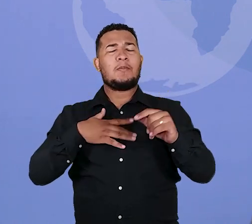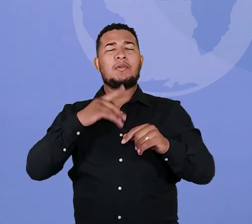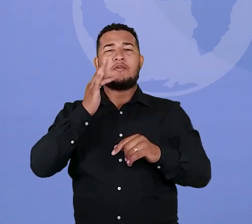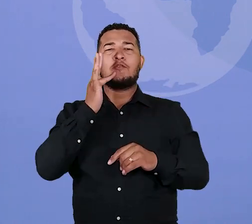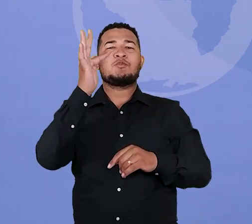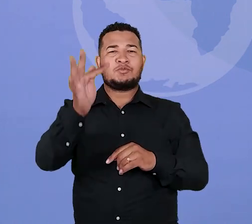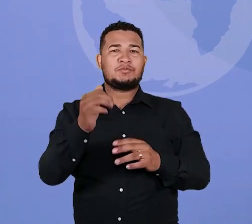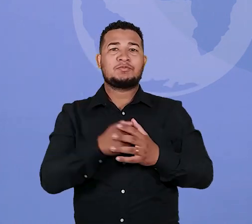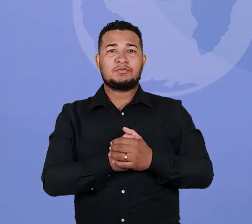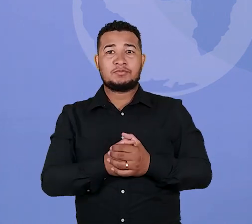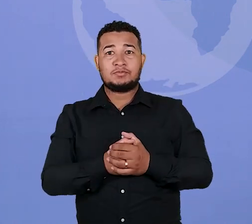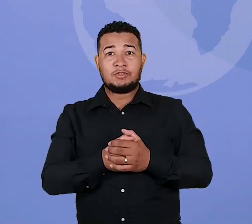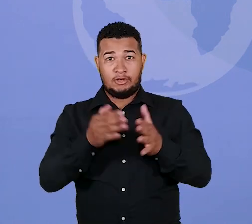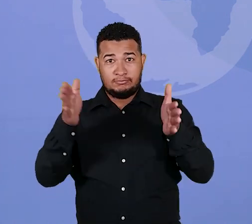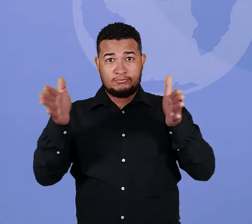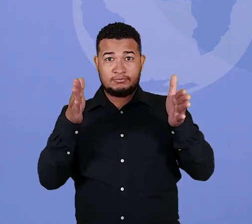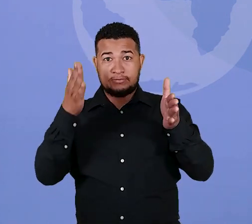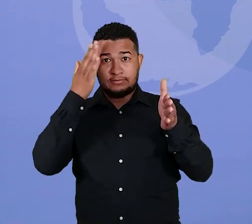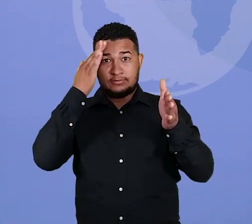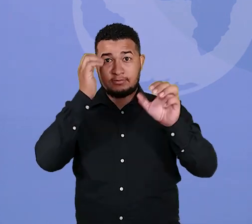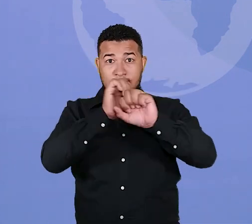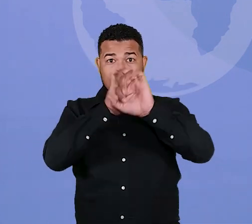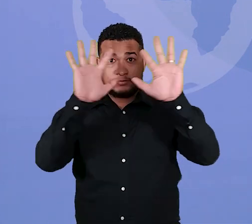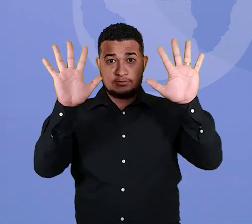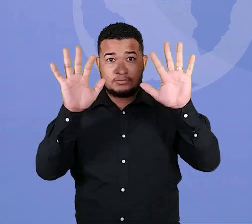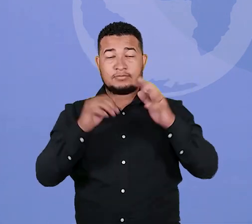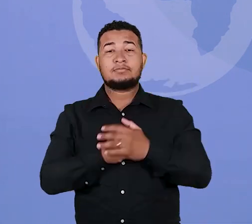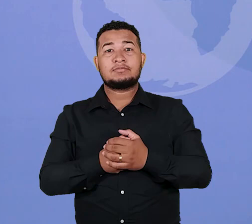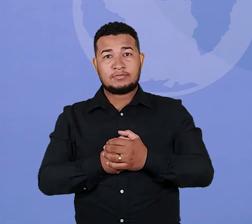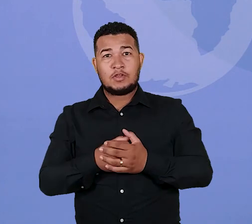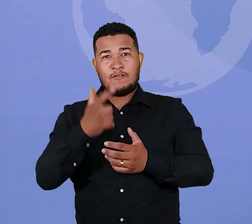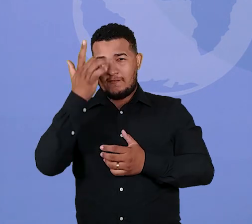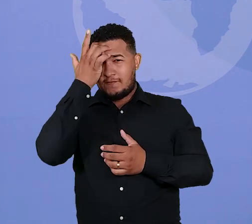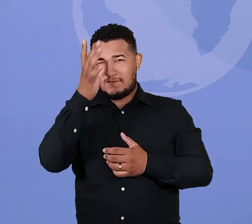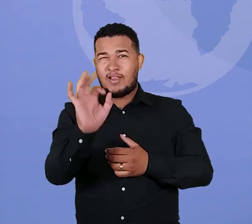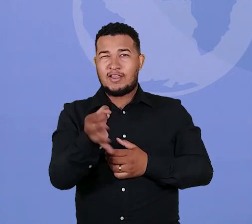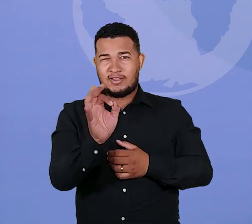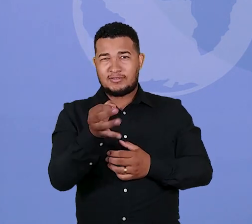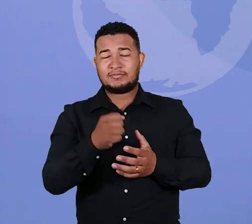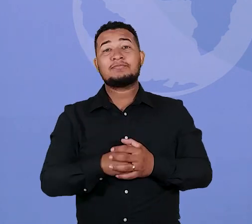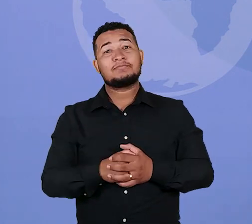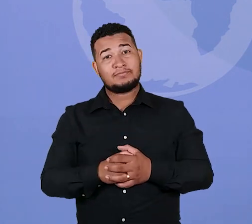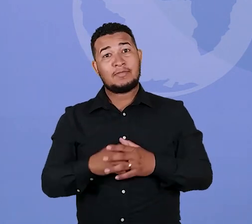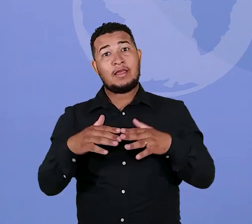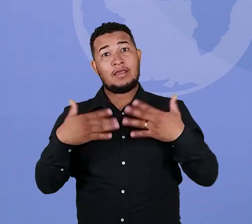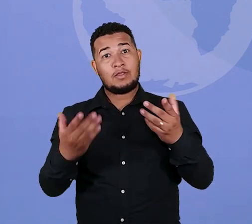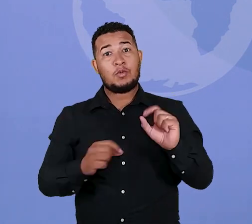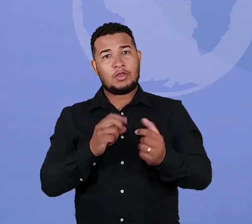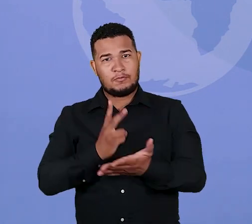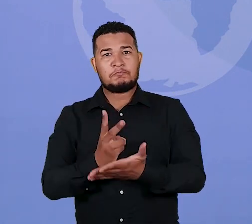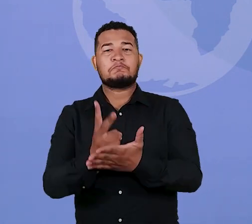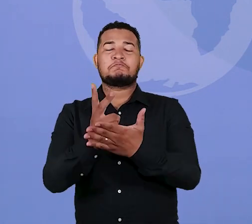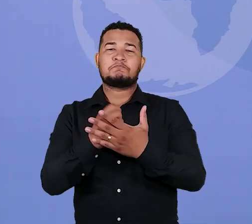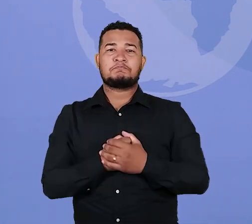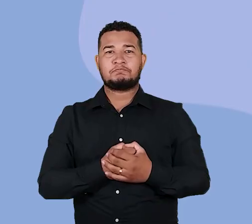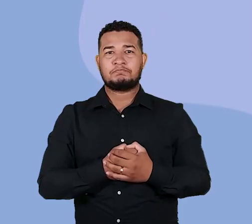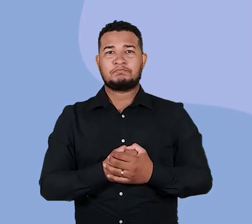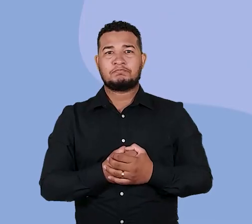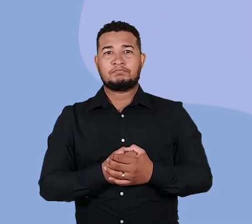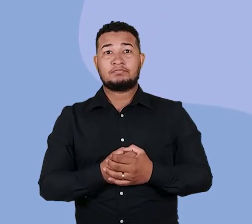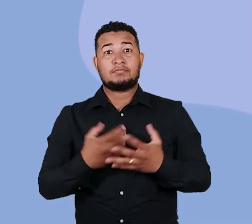isso aí para o futuro. Até aqui, tá tudo bem? Tá fácil, não tá? Então, vamos